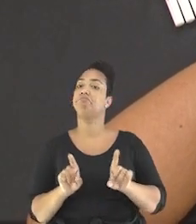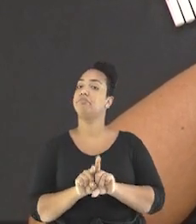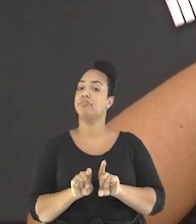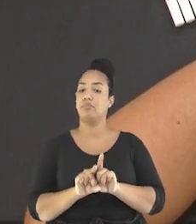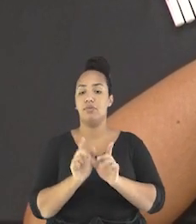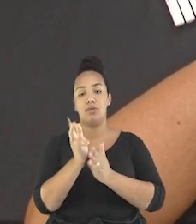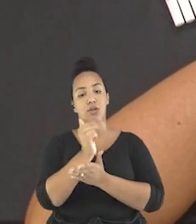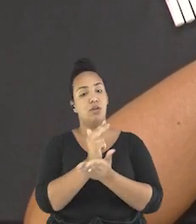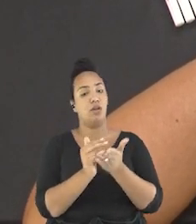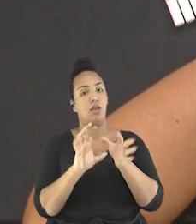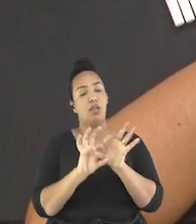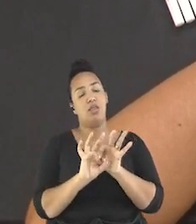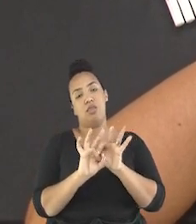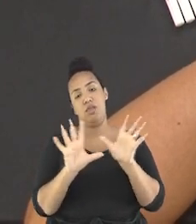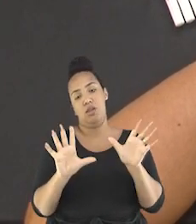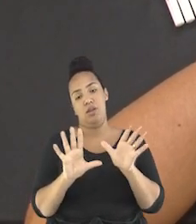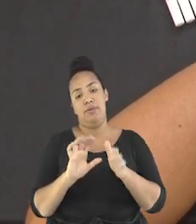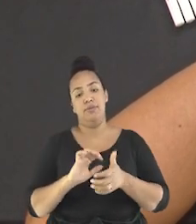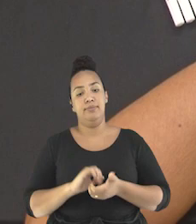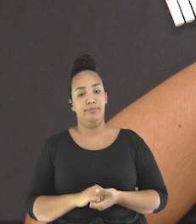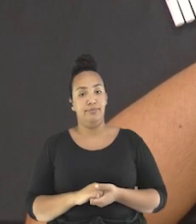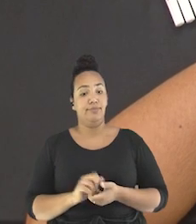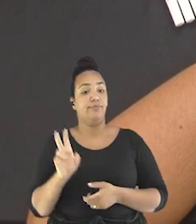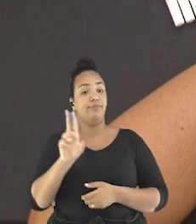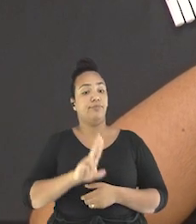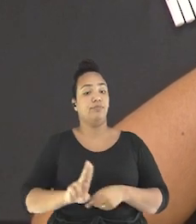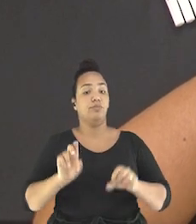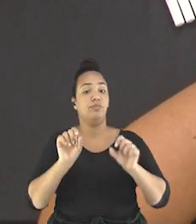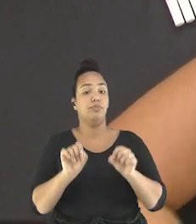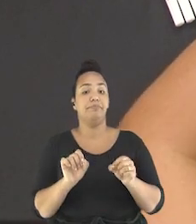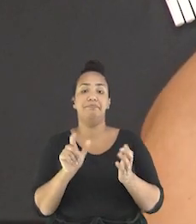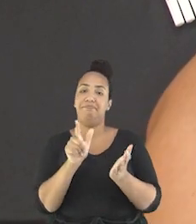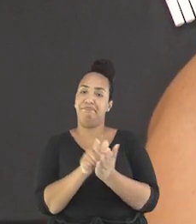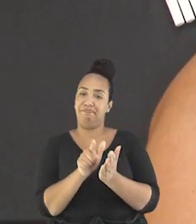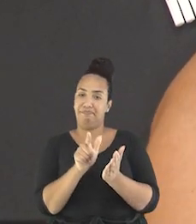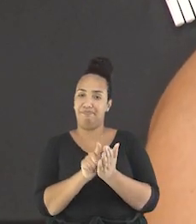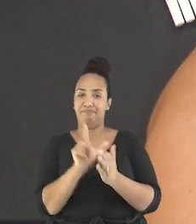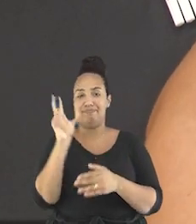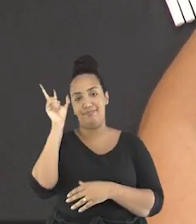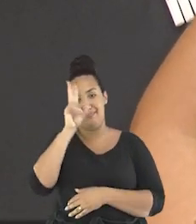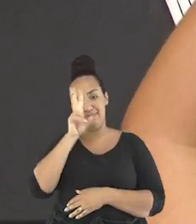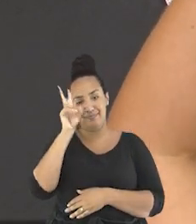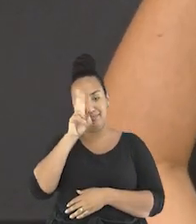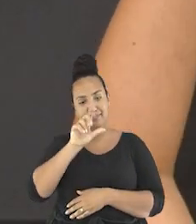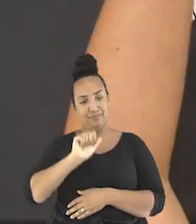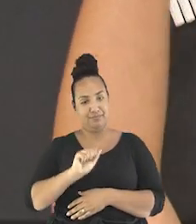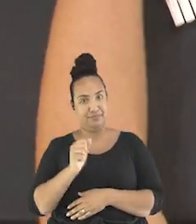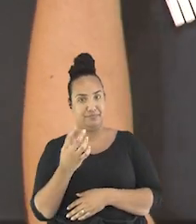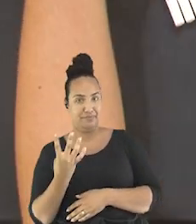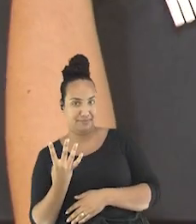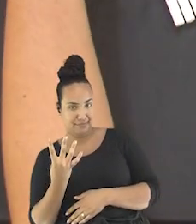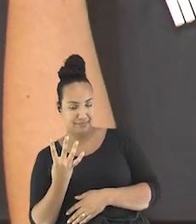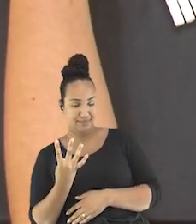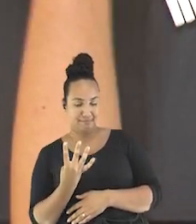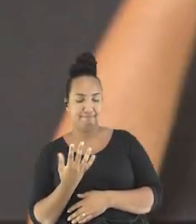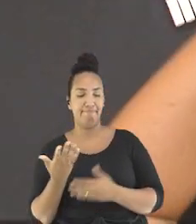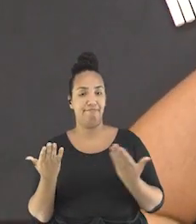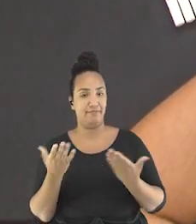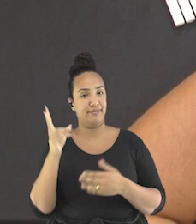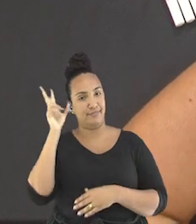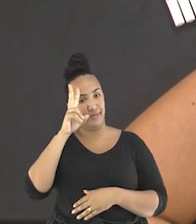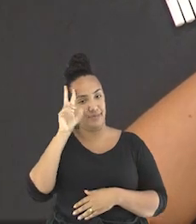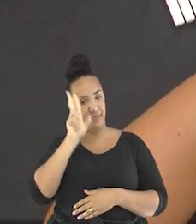aqui, que também é um desenho livre, e a gente vai utilizar o restante da folha A4 que